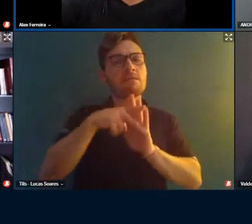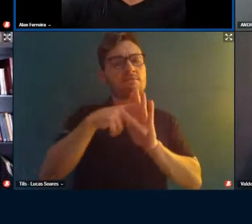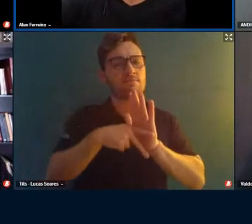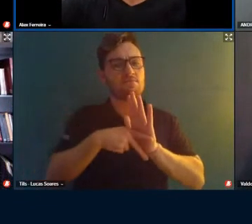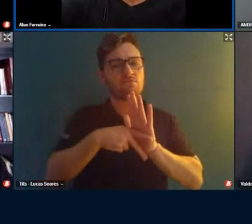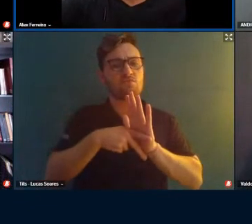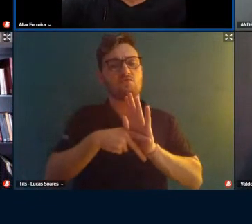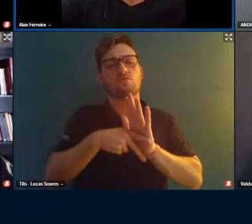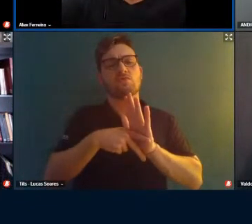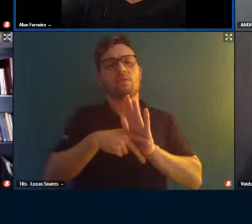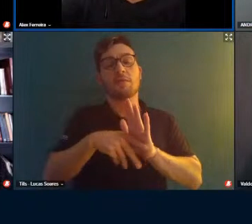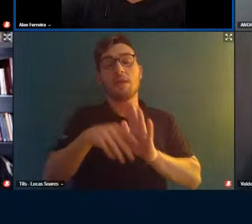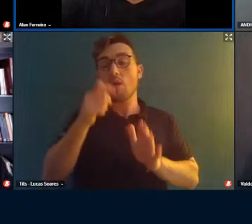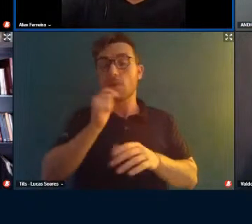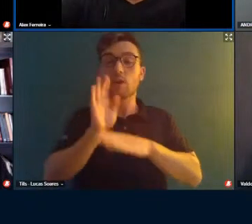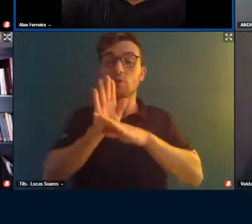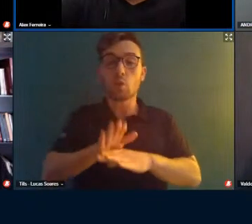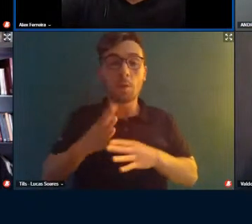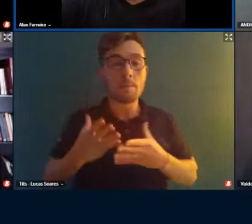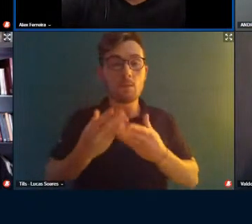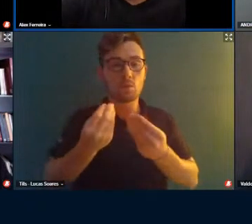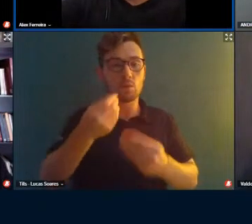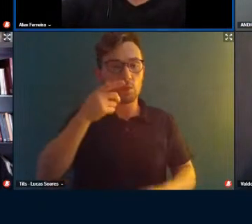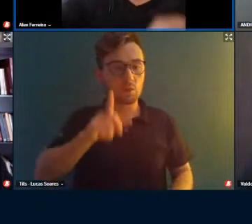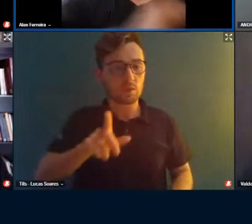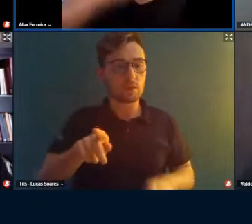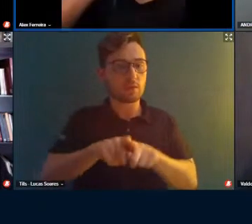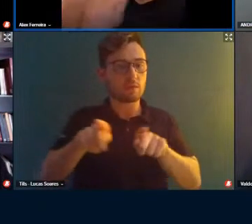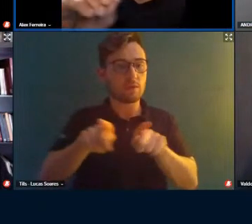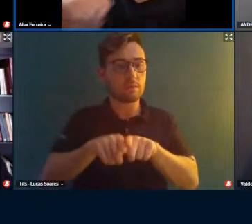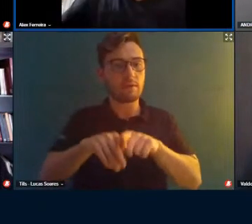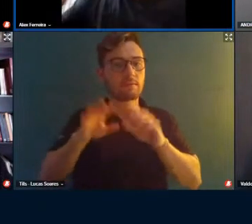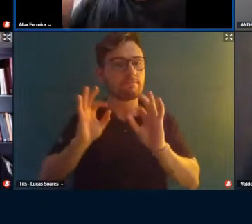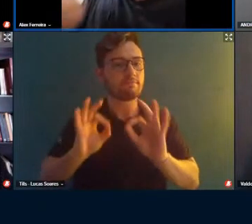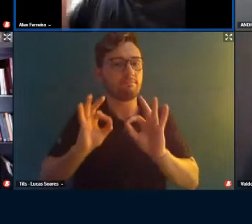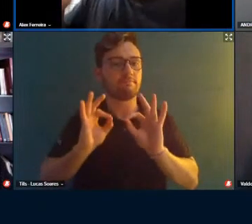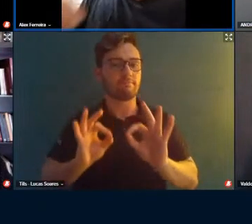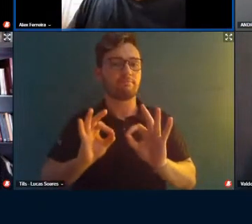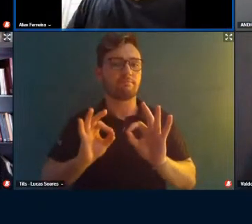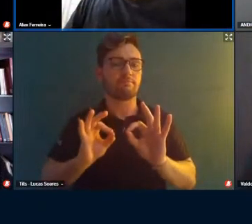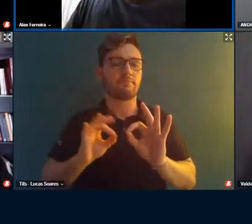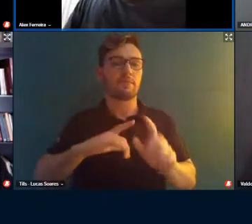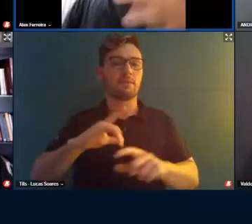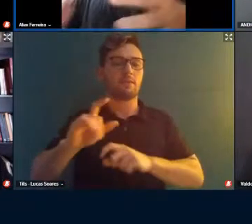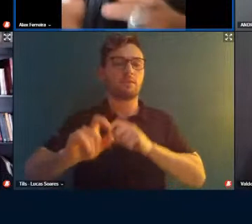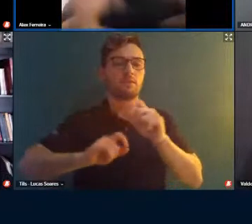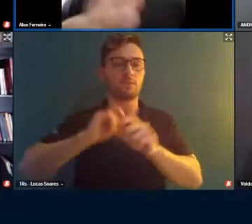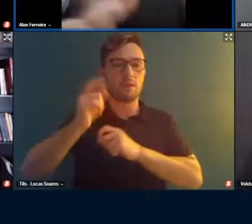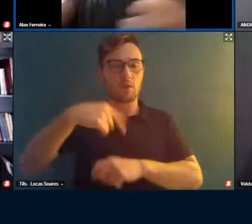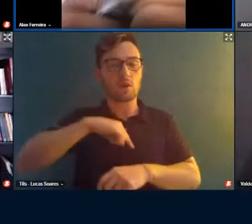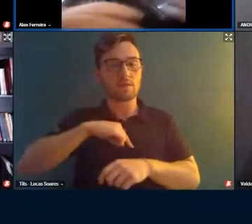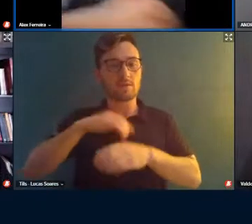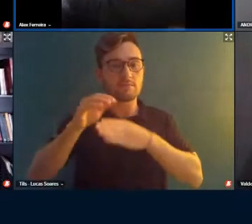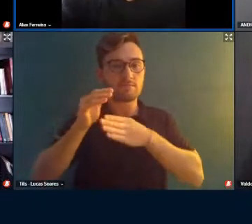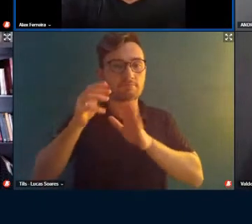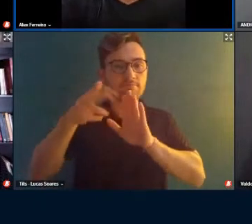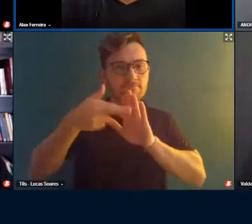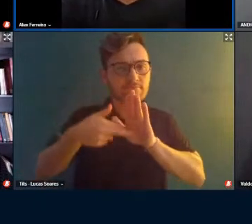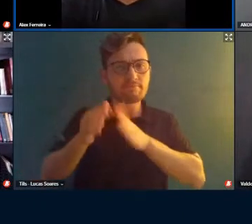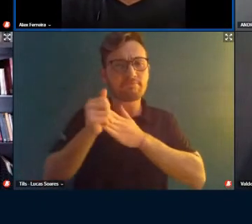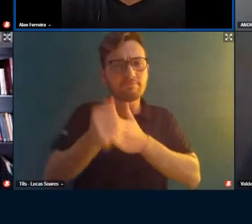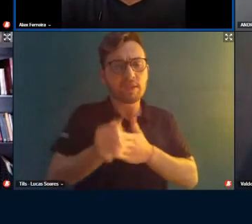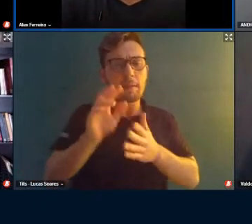o pessoal do coral. A gente conseguiu muito realizar o trabalho graças a essas guias que ajudavam a gente a estar estudando, mesmo não